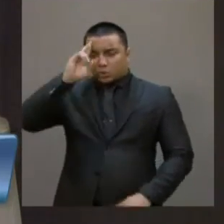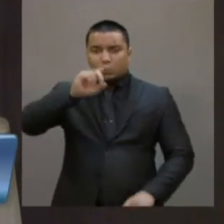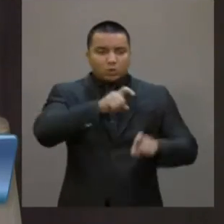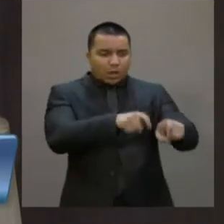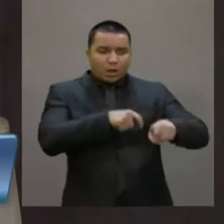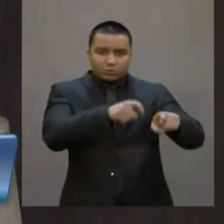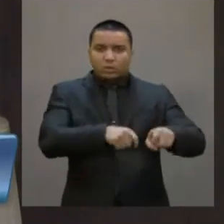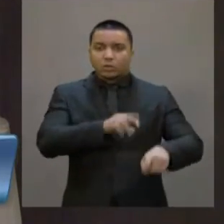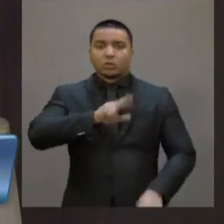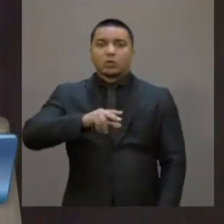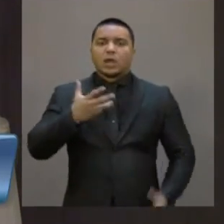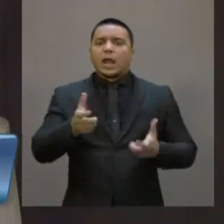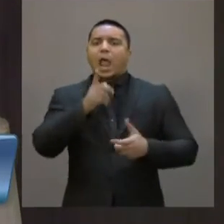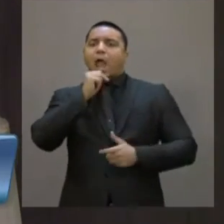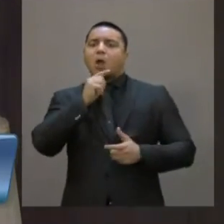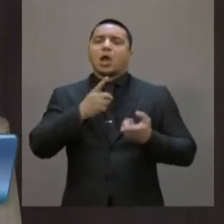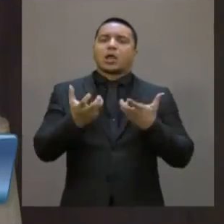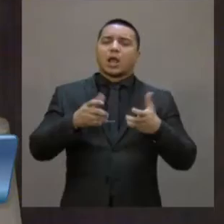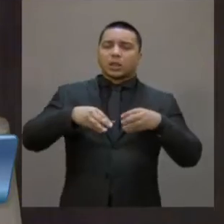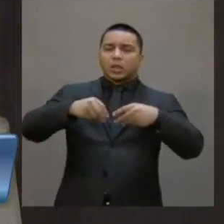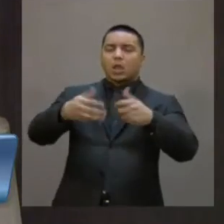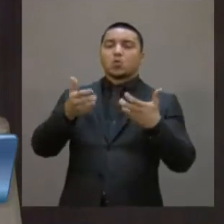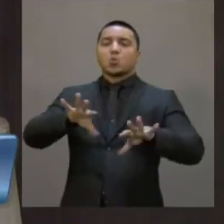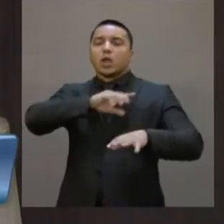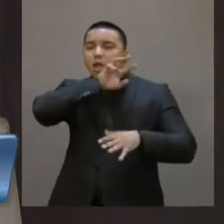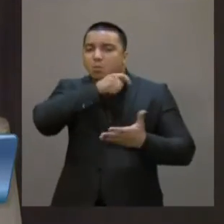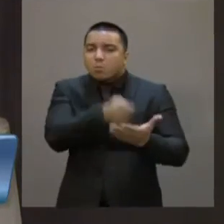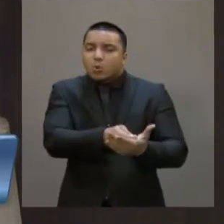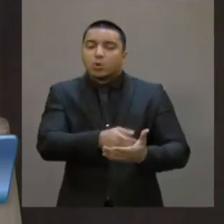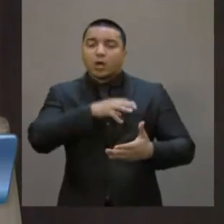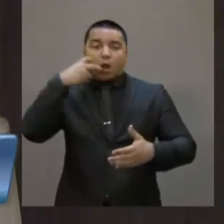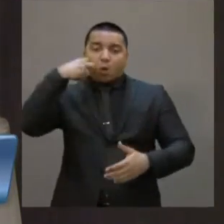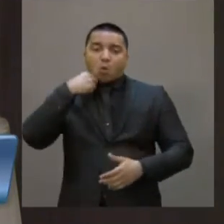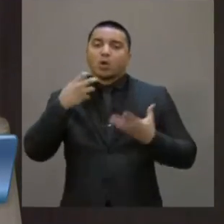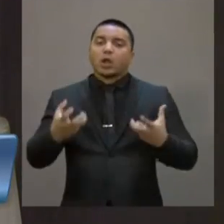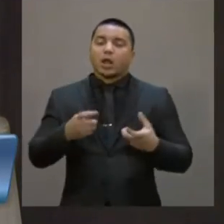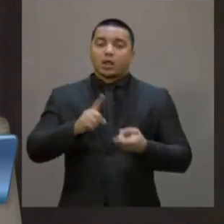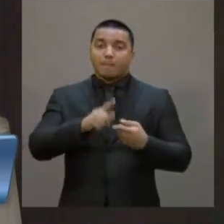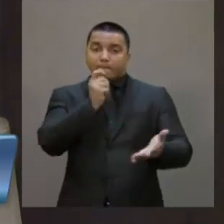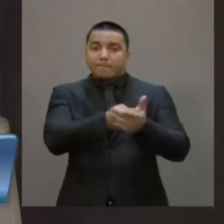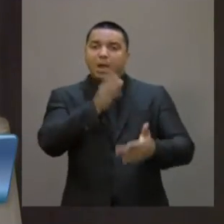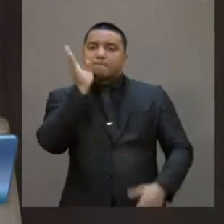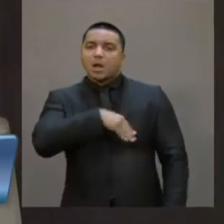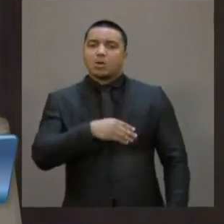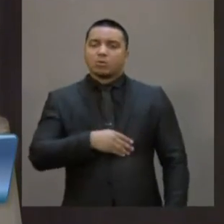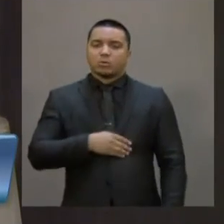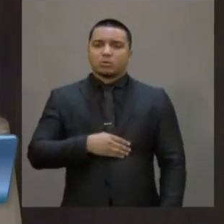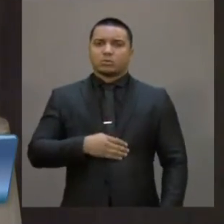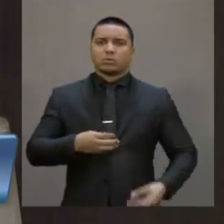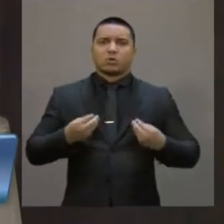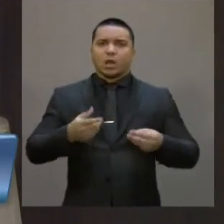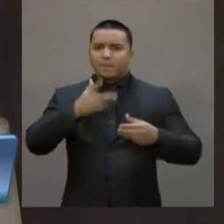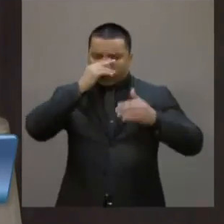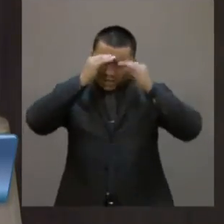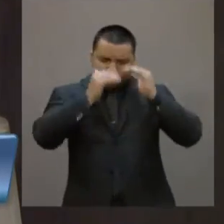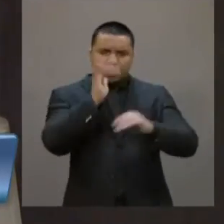agronegócio, que quer ter água, quer ter terra, não quer pagar imposto, quer lucrar muito, quer pagar mal, e não quer ter